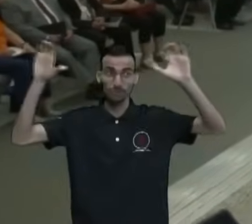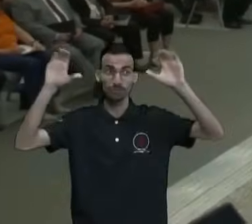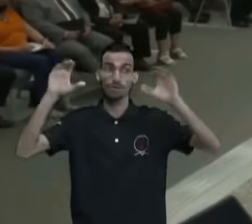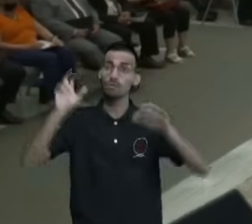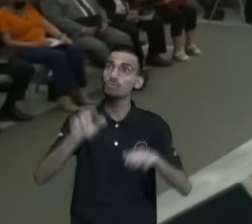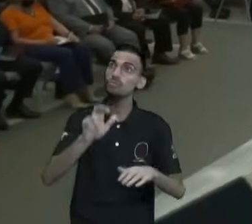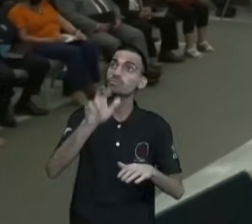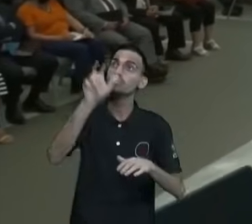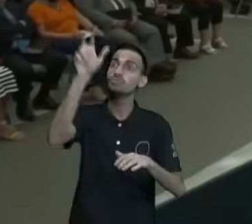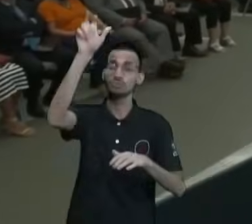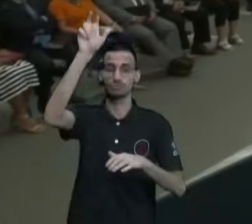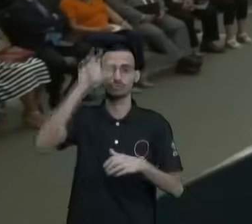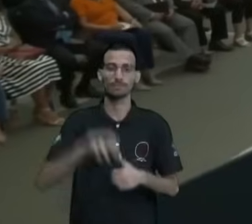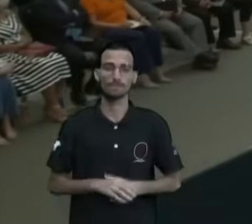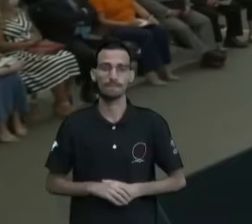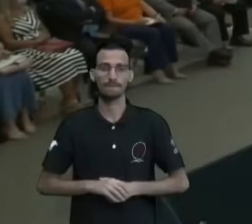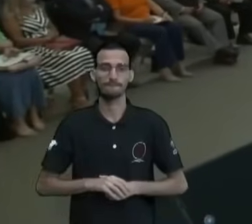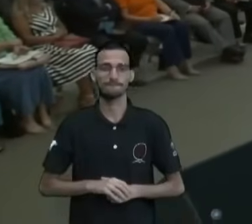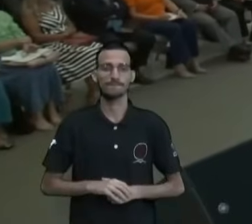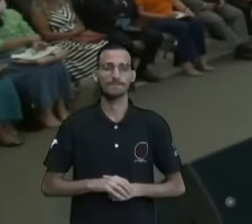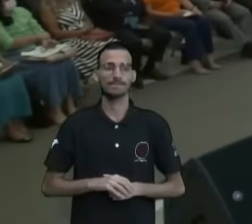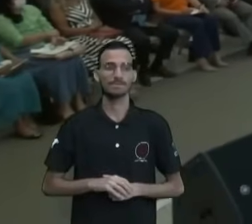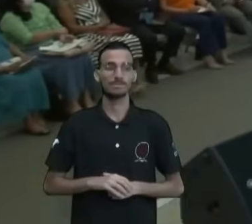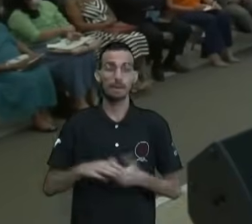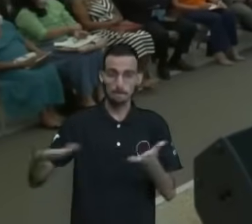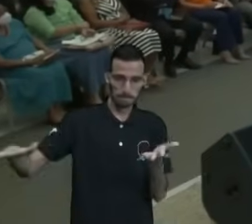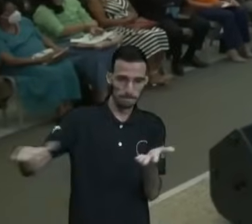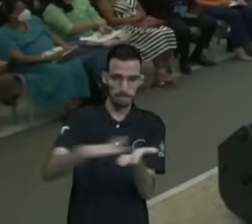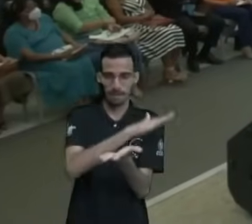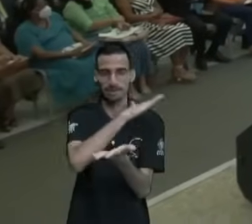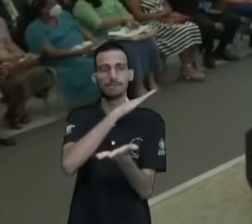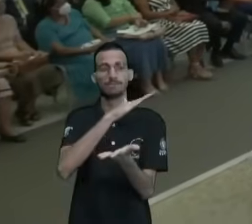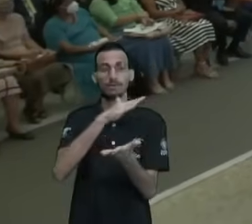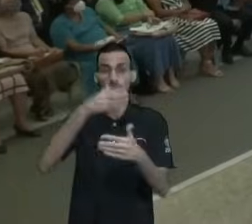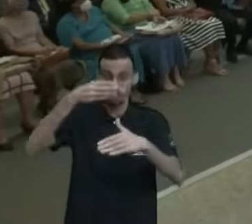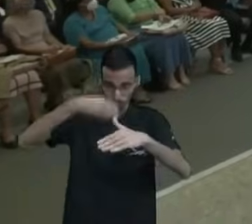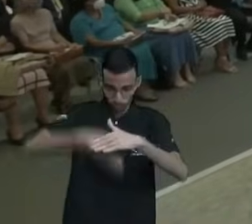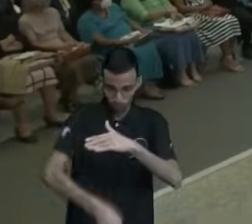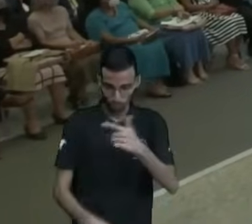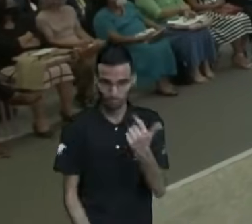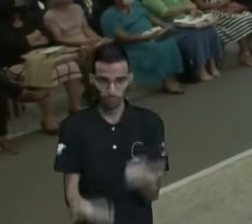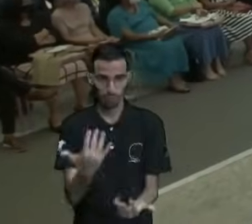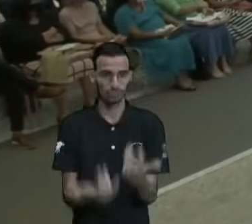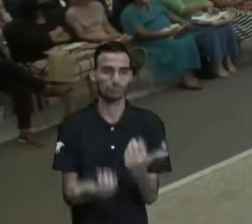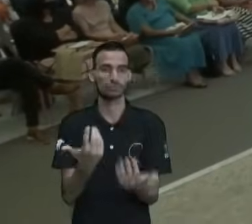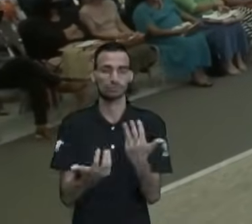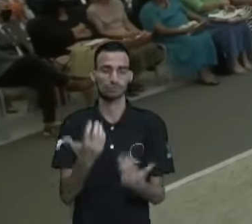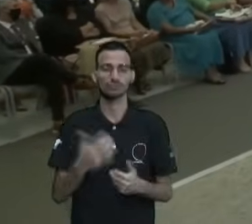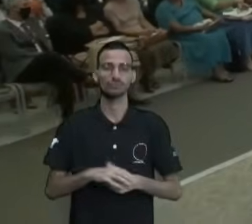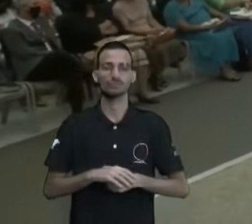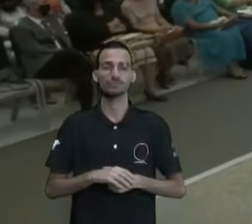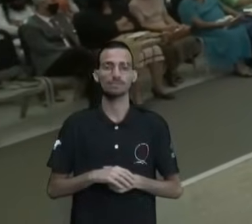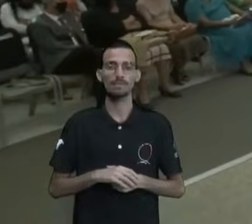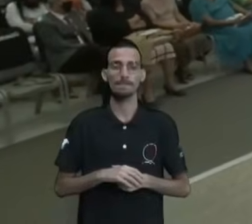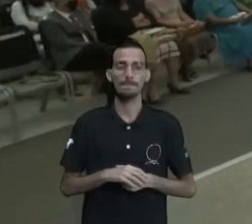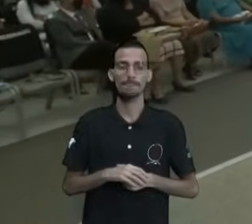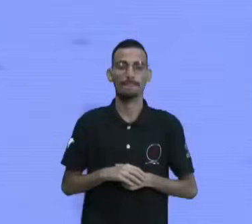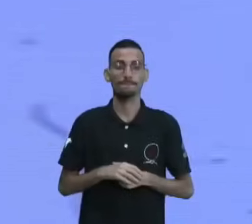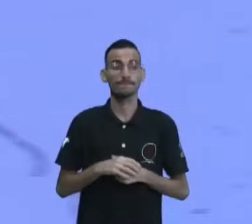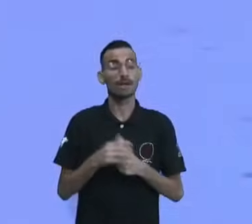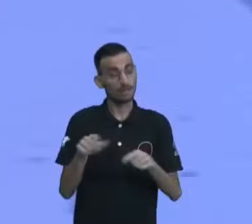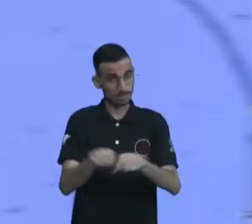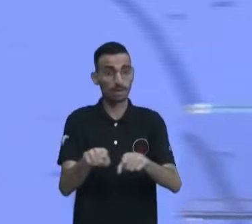profundeza do inferno e depois Ezequiel Capítulo 28 do Versículo 12 17 também uma analogia com outro